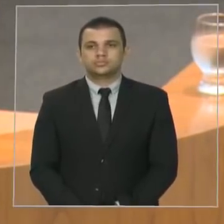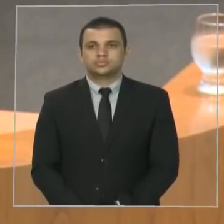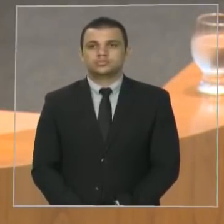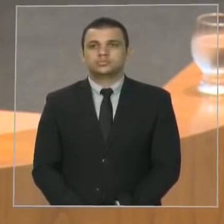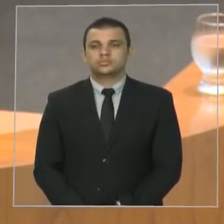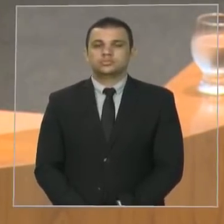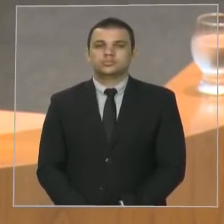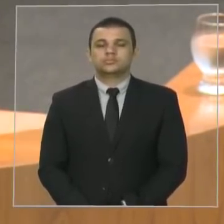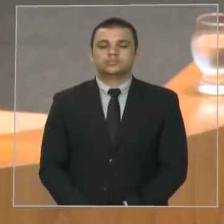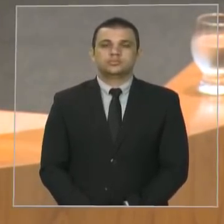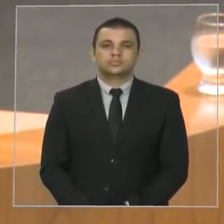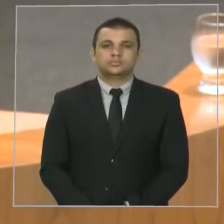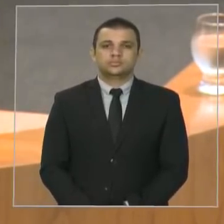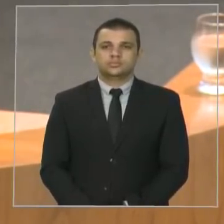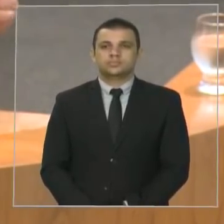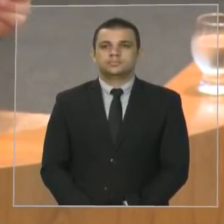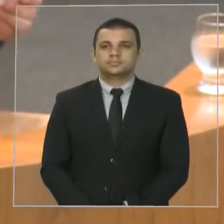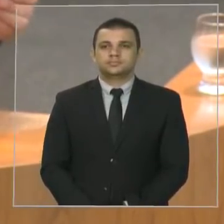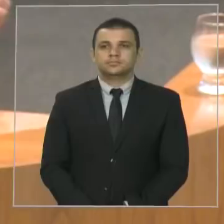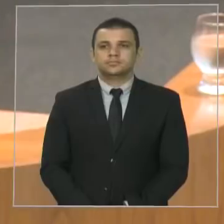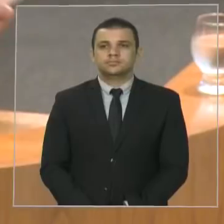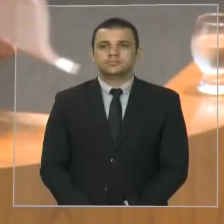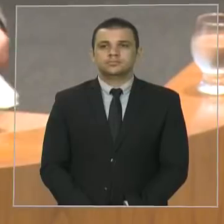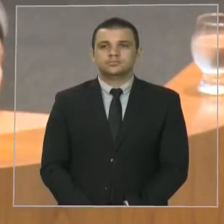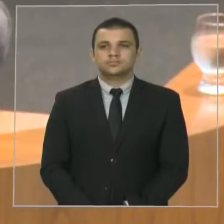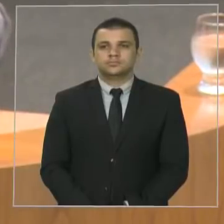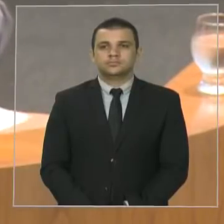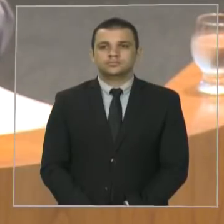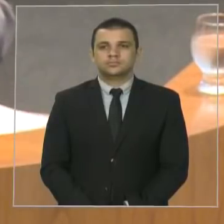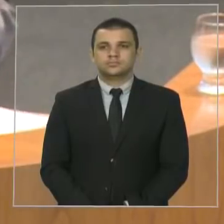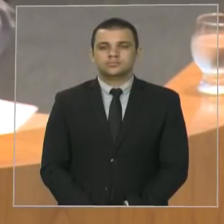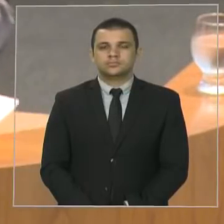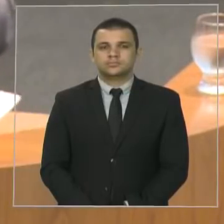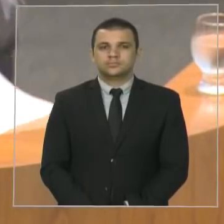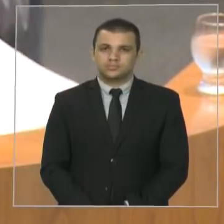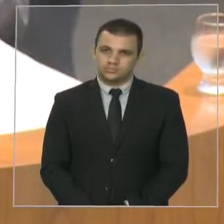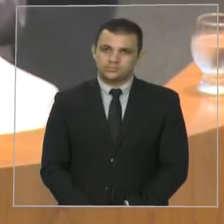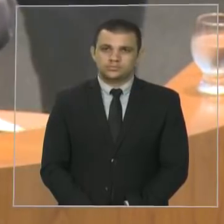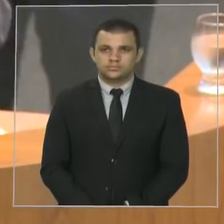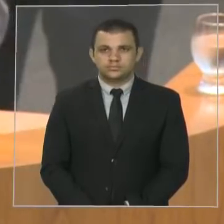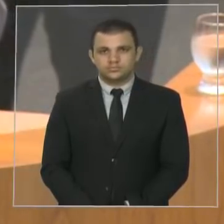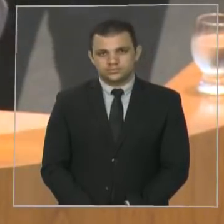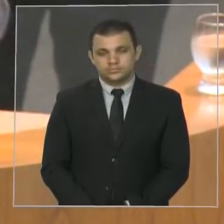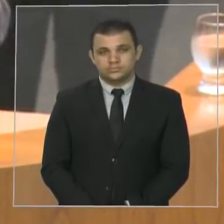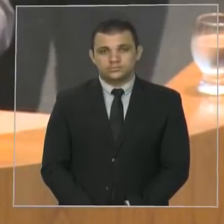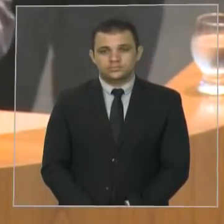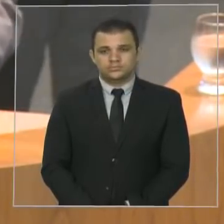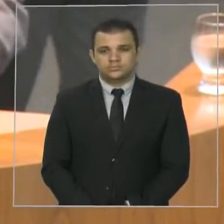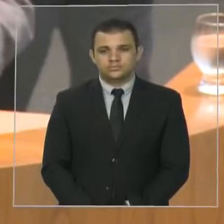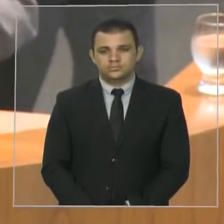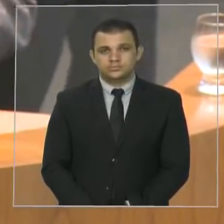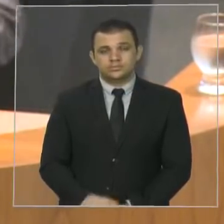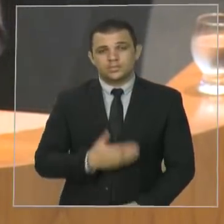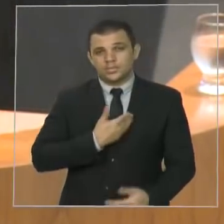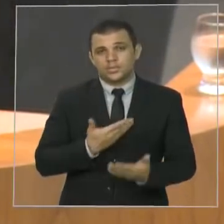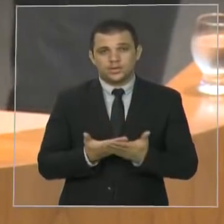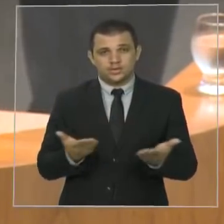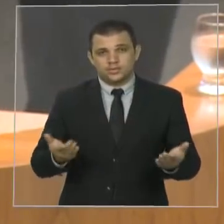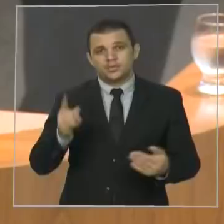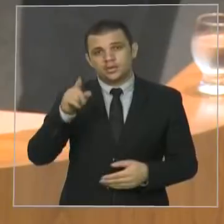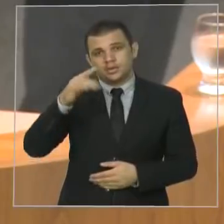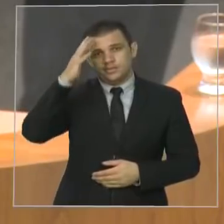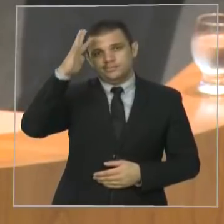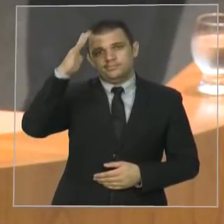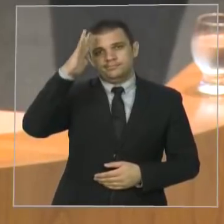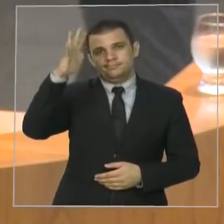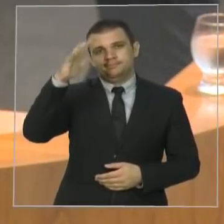diminuiu e os seus sustentáculos. Uma grande vitória para o Rio de Janeiro, mas, porém, a história não